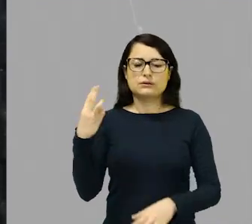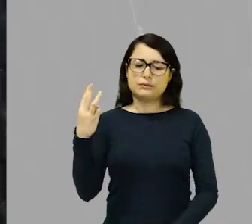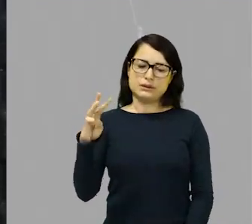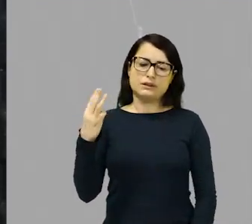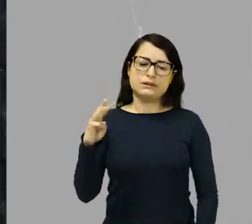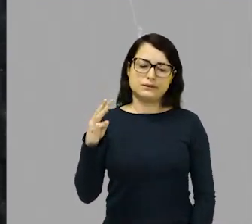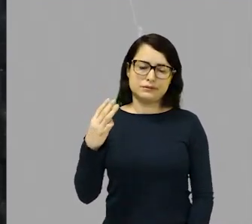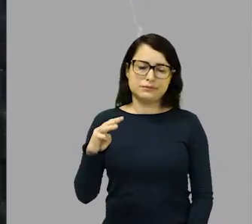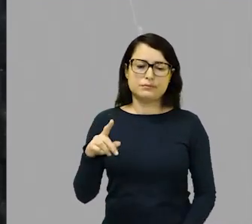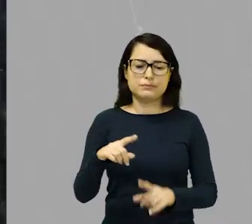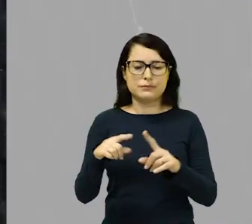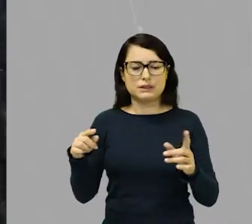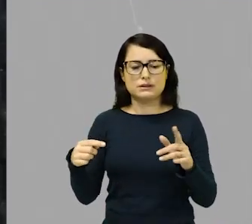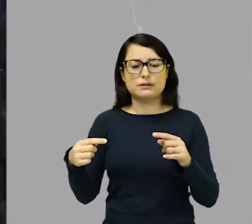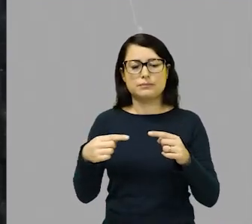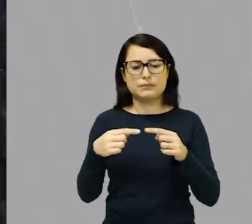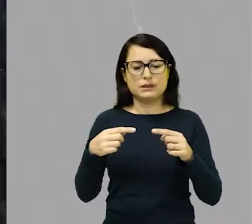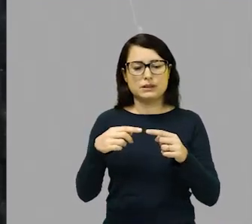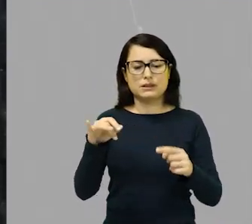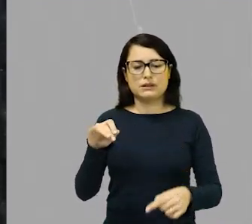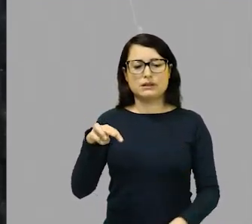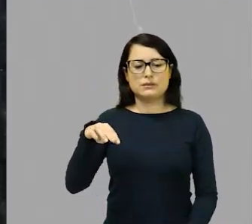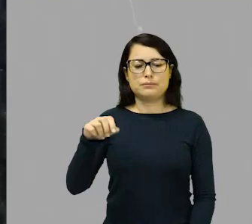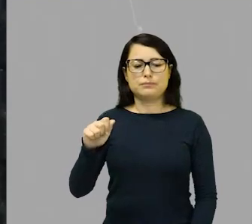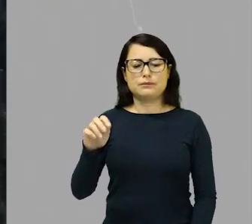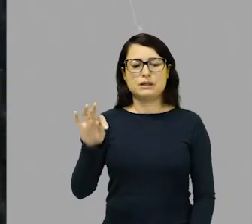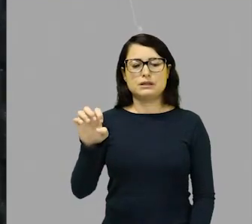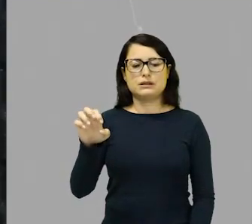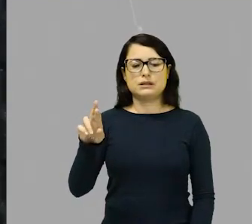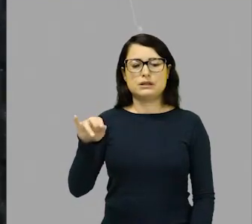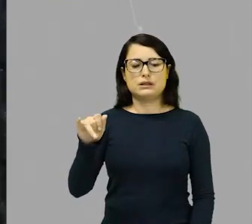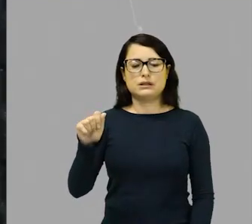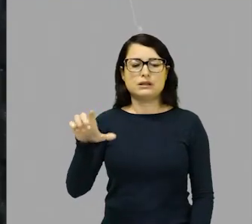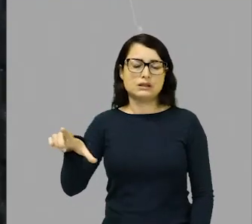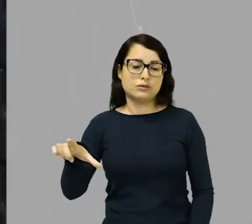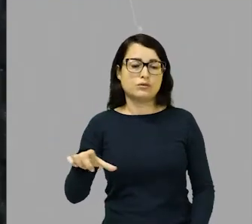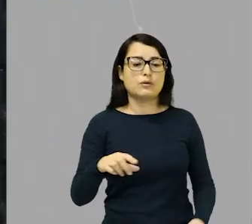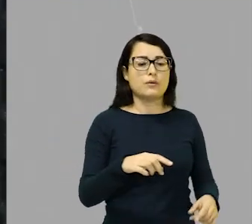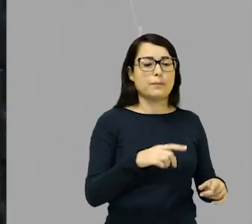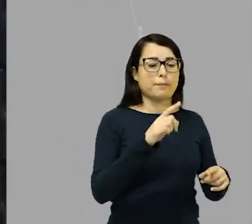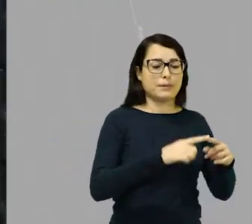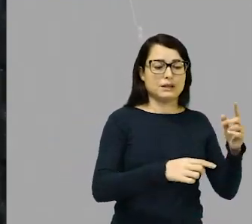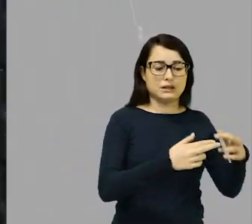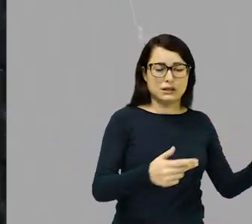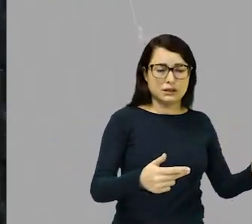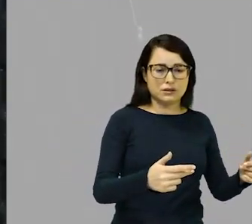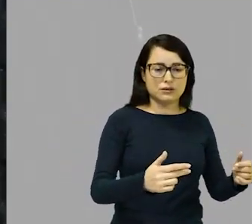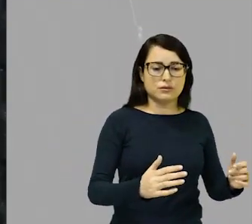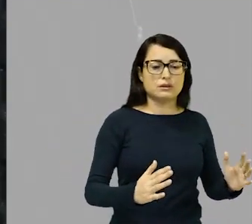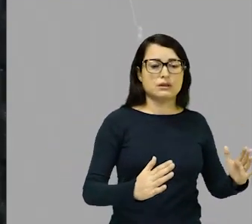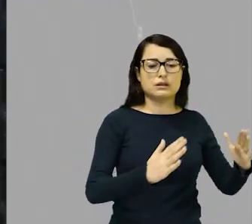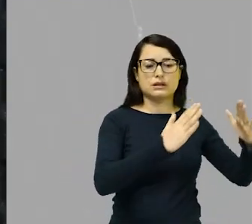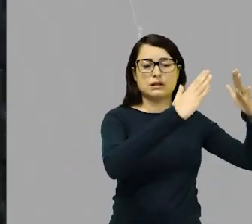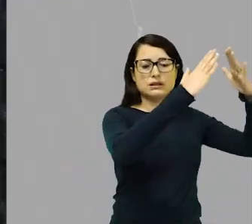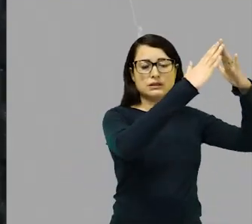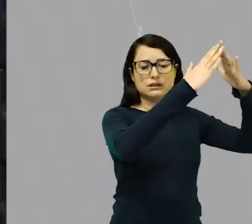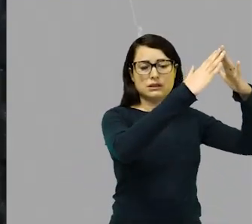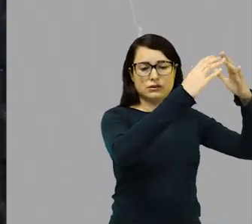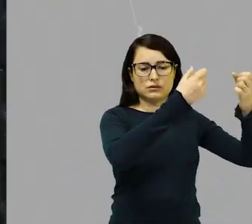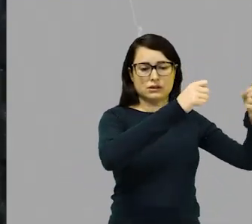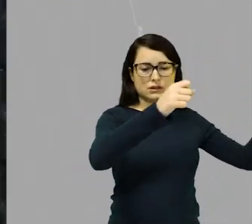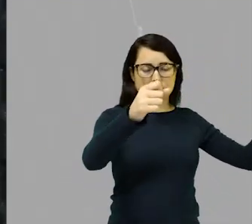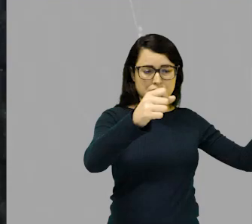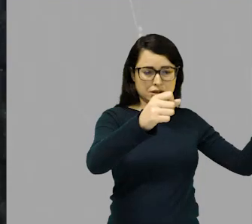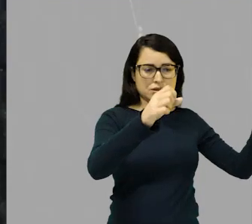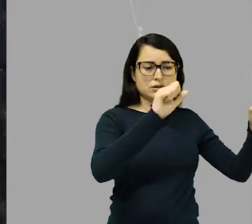um patrimônio imaterial, certo? Não, é diferente do casarão do centro histórico, certo? Assim também como pratos da culinária podem